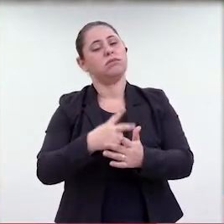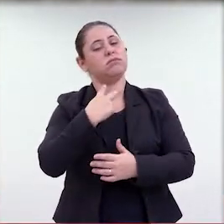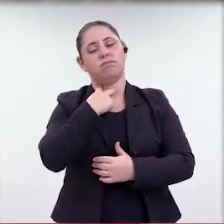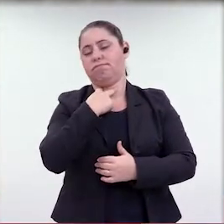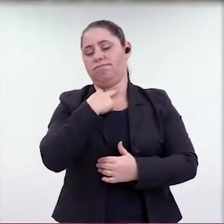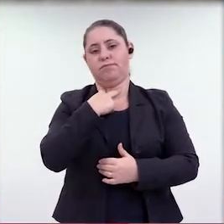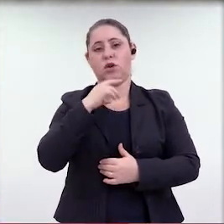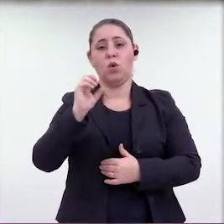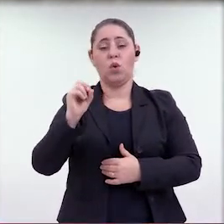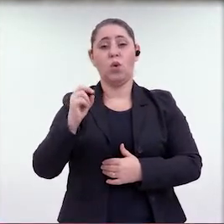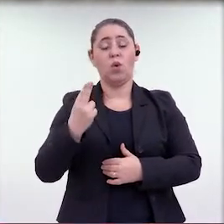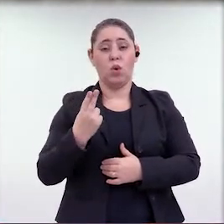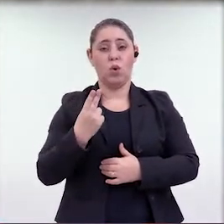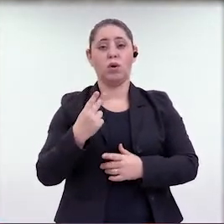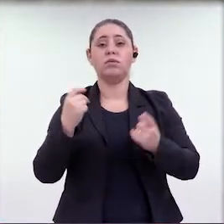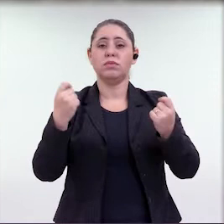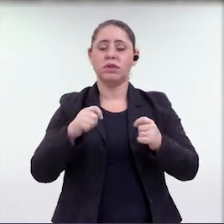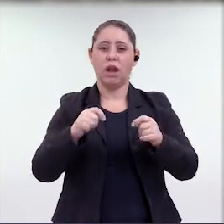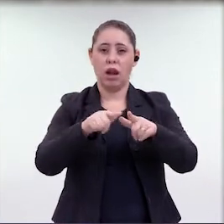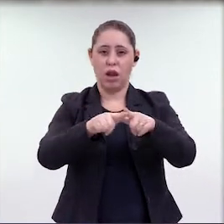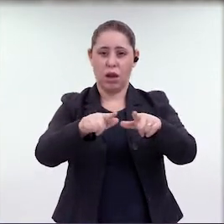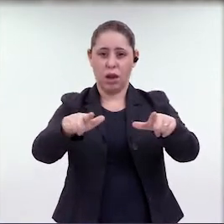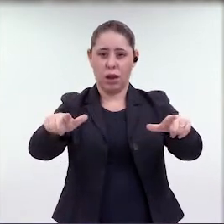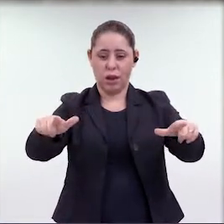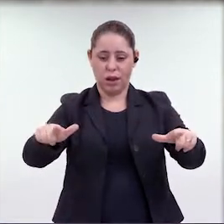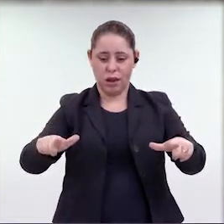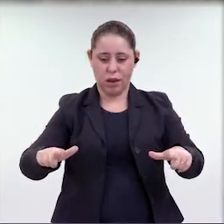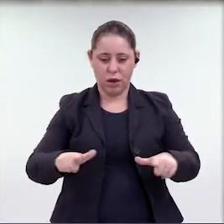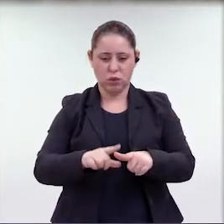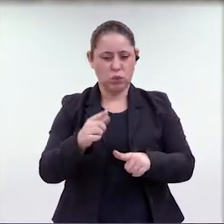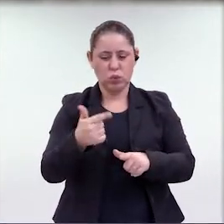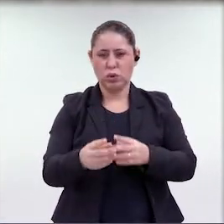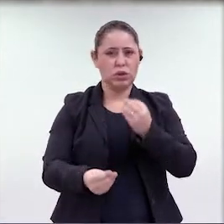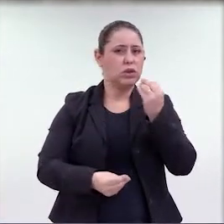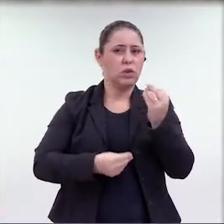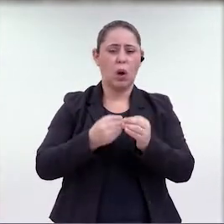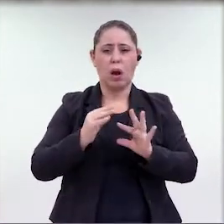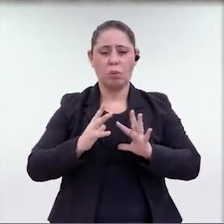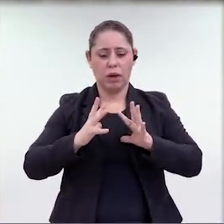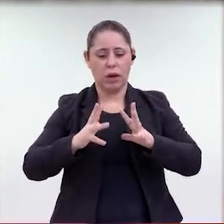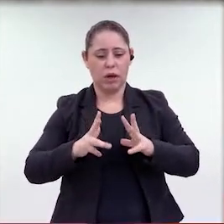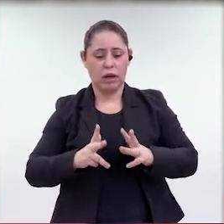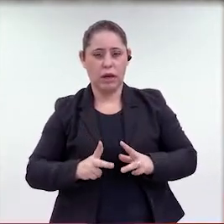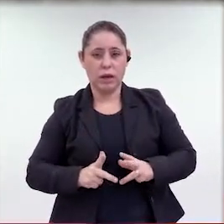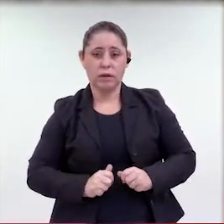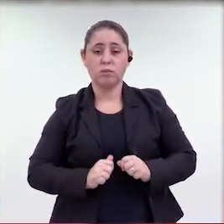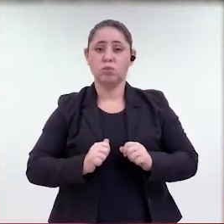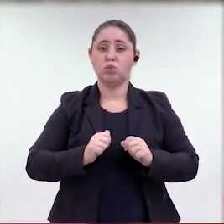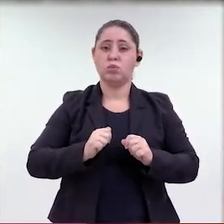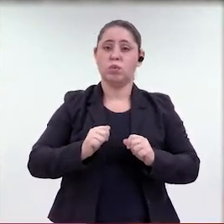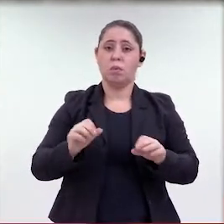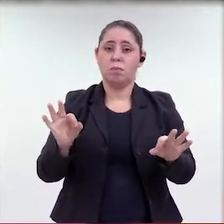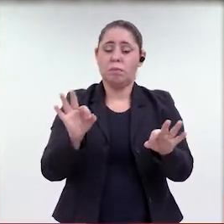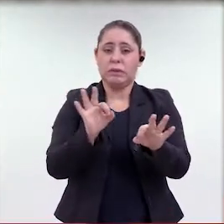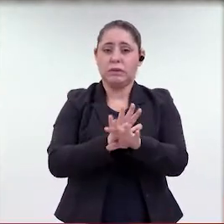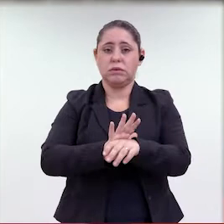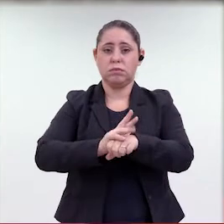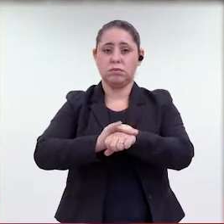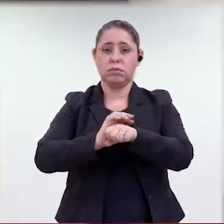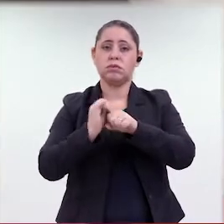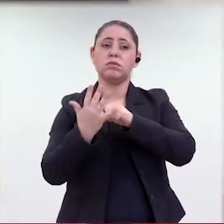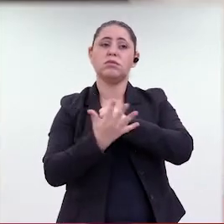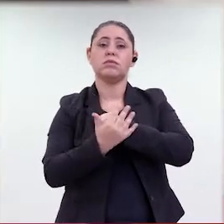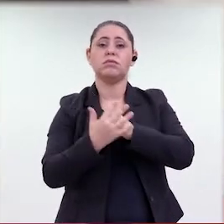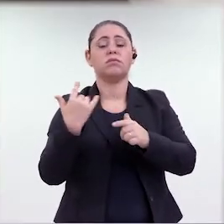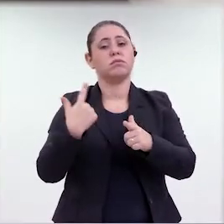então eu teria que higienizar aquilo ali, mas a gente não tem certeza se está higienizando, tirando tudo corretamente, né? Porque para